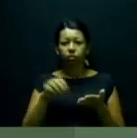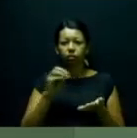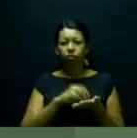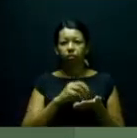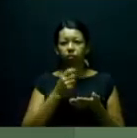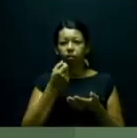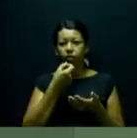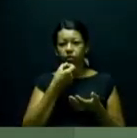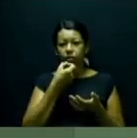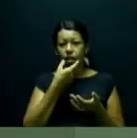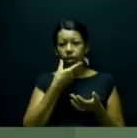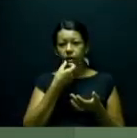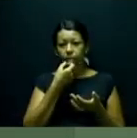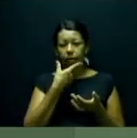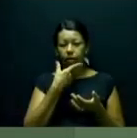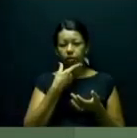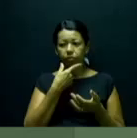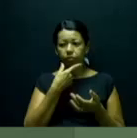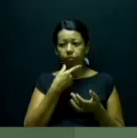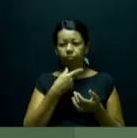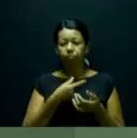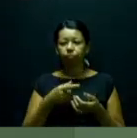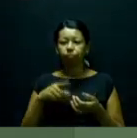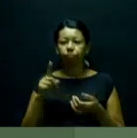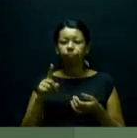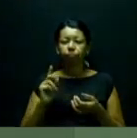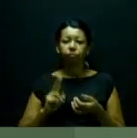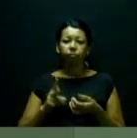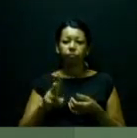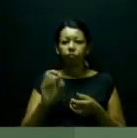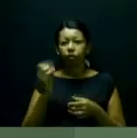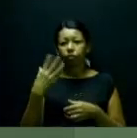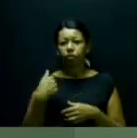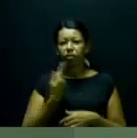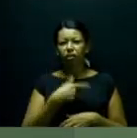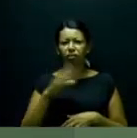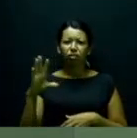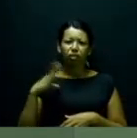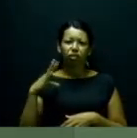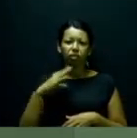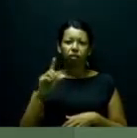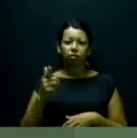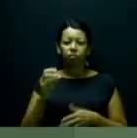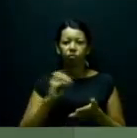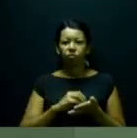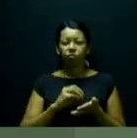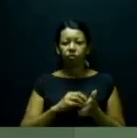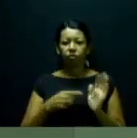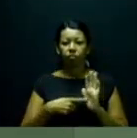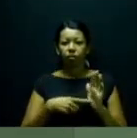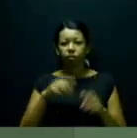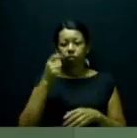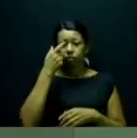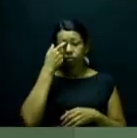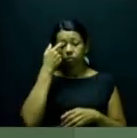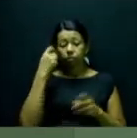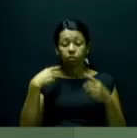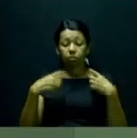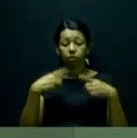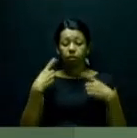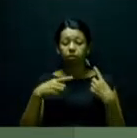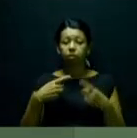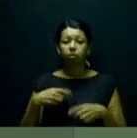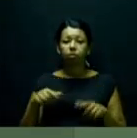de medicamento é uma constância, né? Ocorre constantemente na nossa cidade, e não é por falta de representação, denúncia, ação